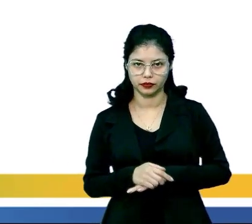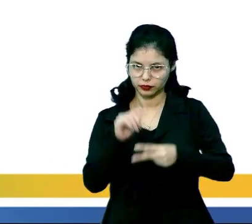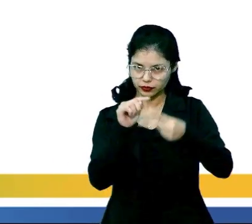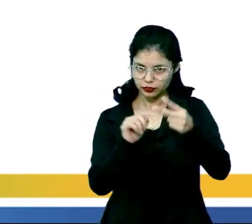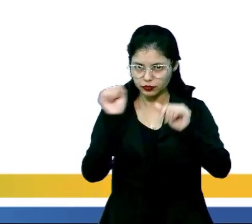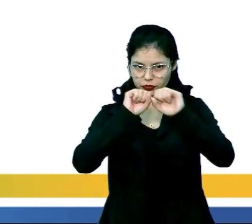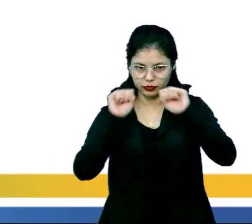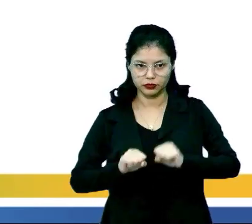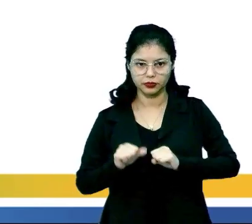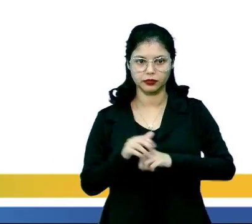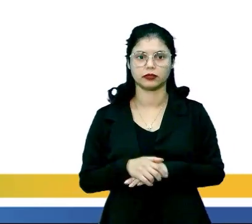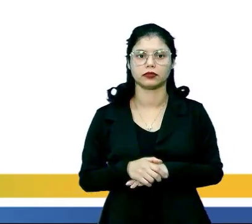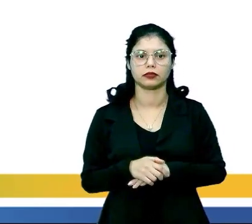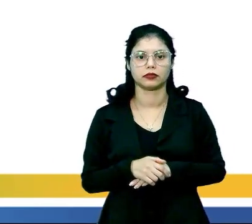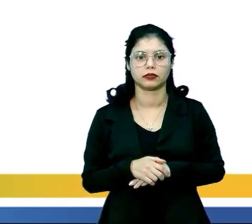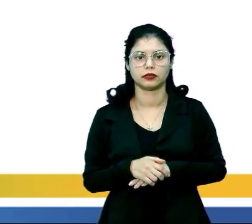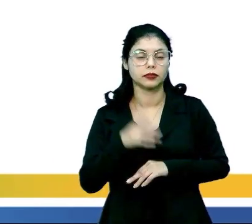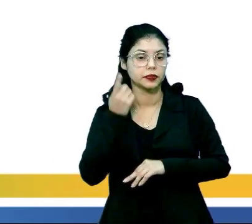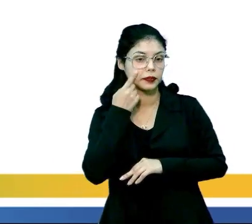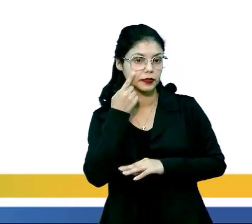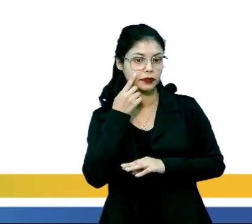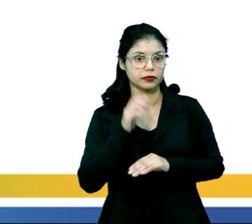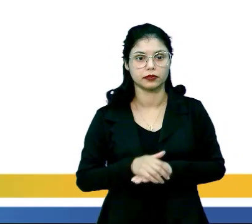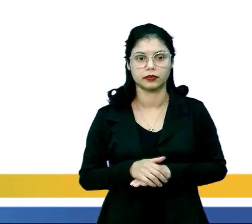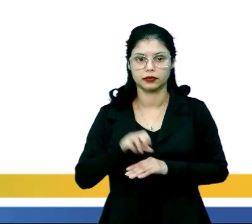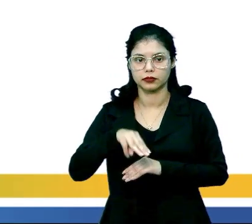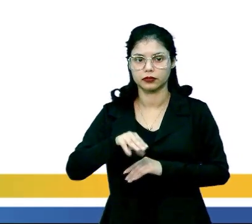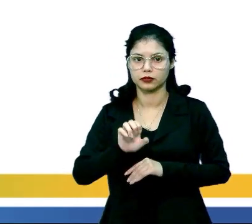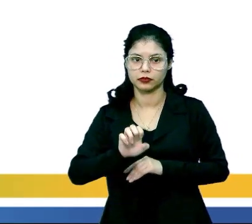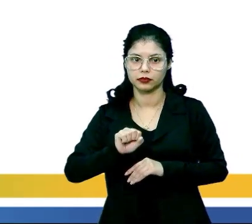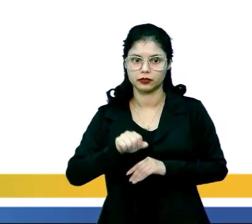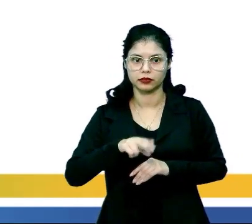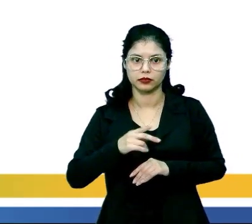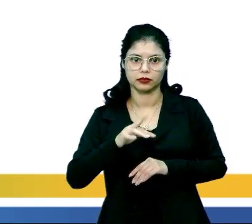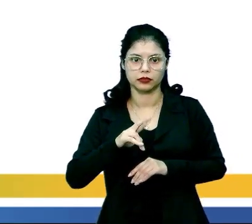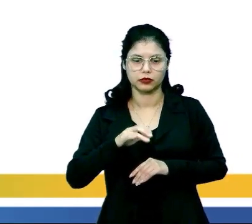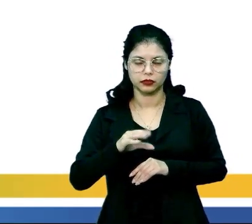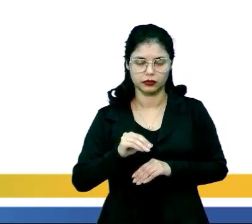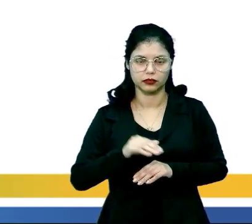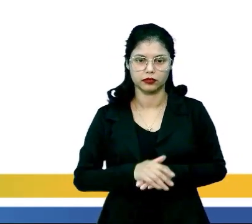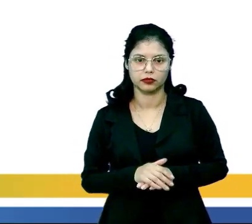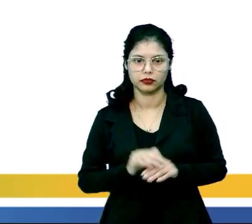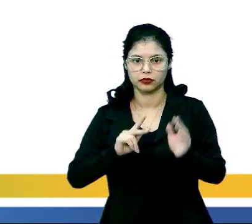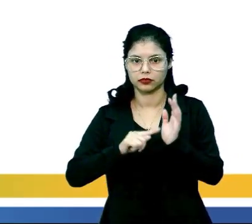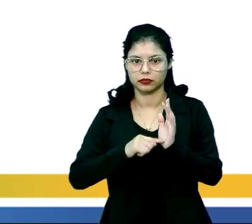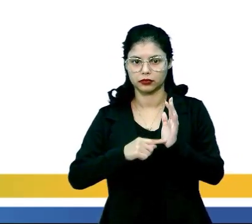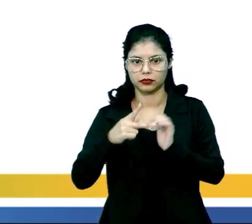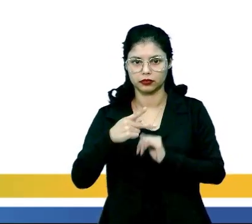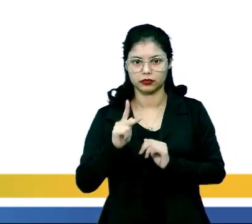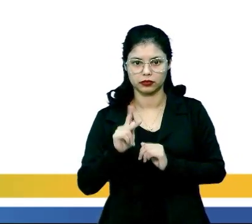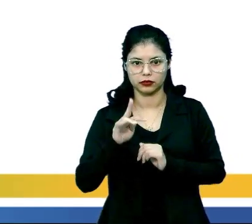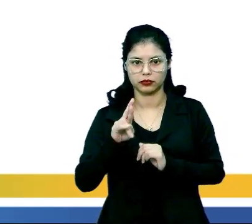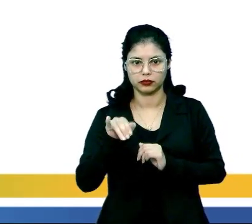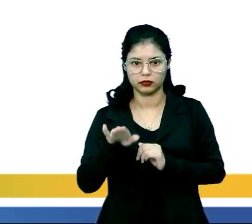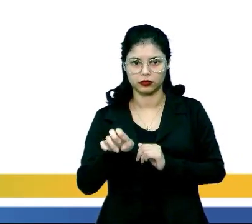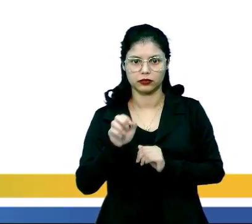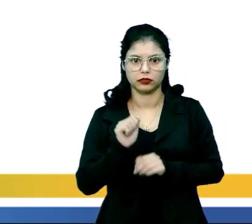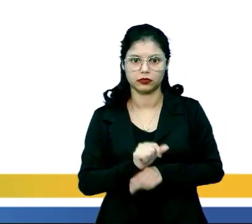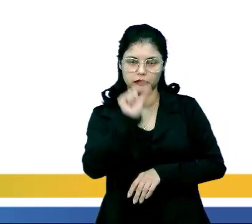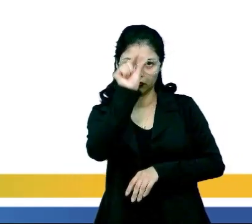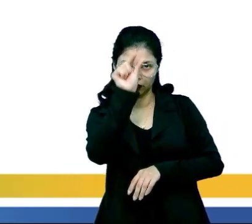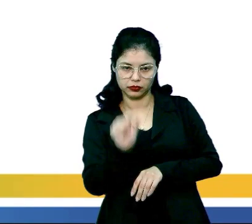dois sistemas. E olha só, tem o mesencéfalo, a ponte e a